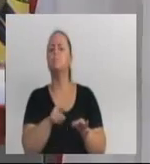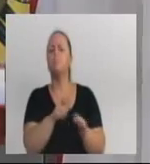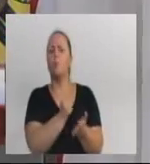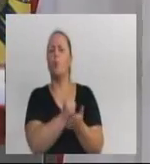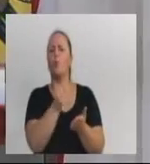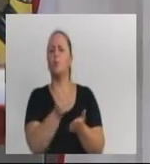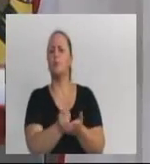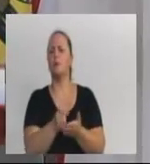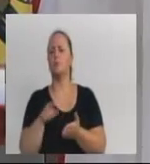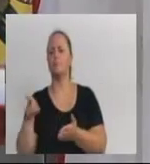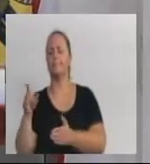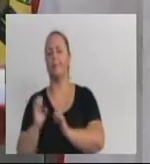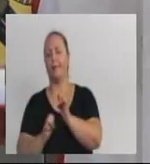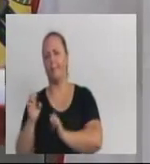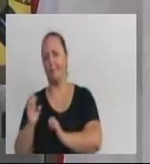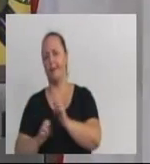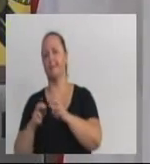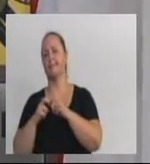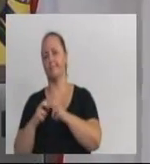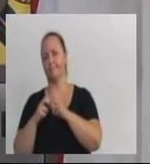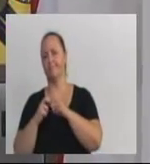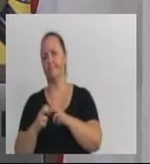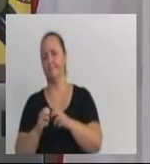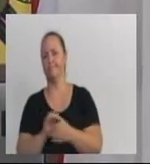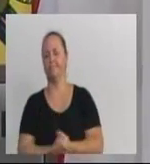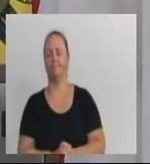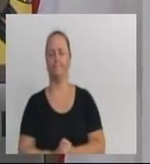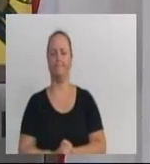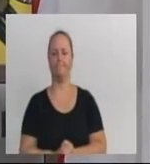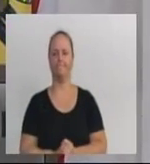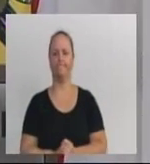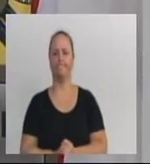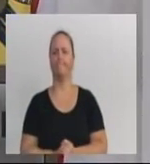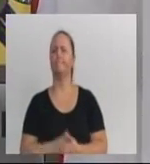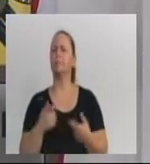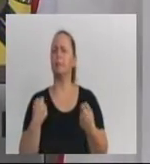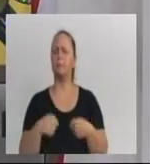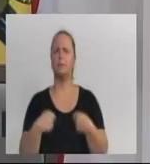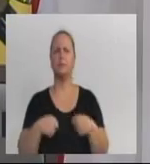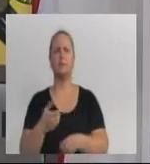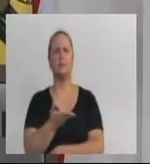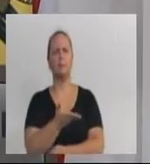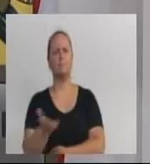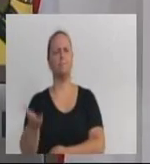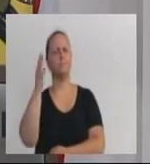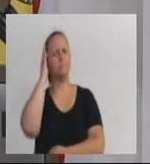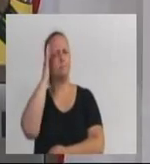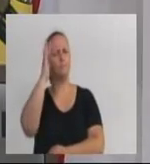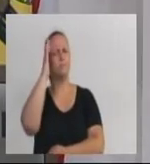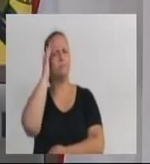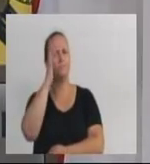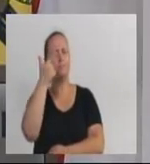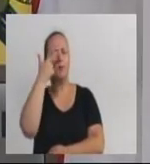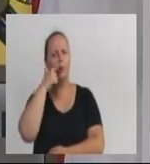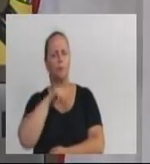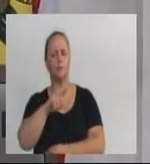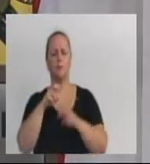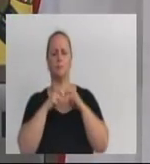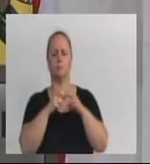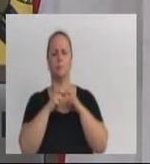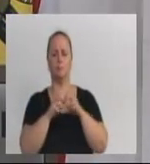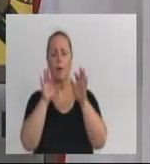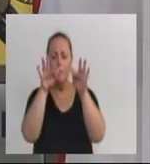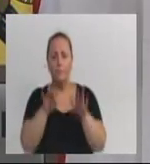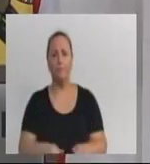Piracicabana. Vamos a algumas reflexões que eu acho que a comunidade tem que fazer para que essa situação do transporte se